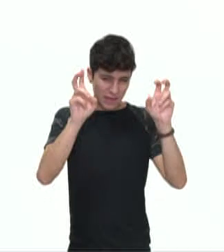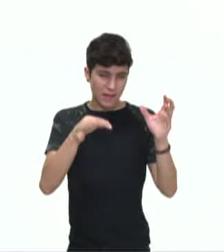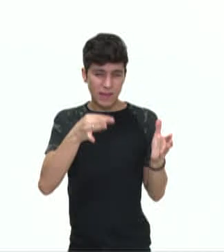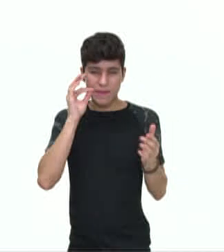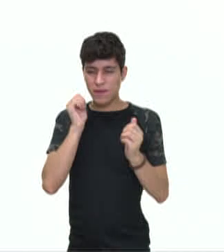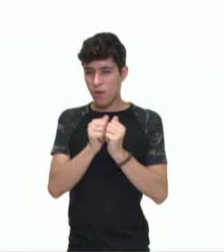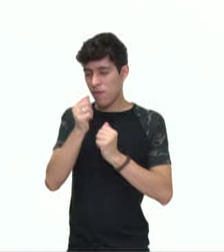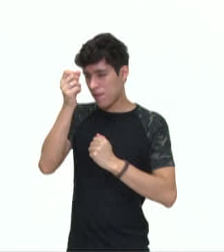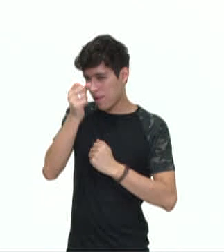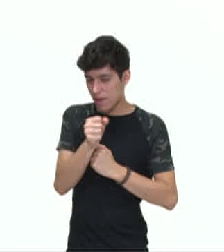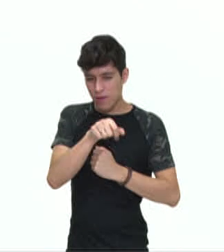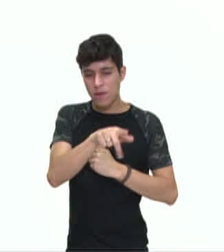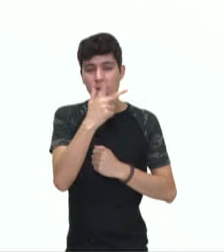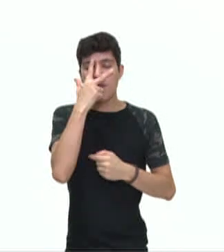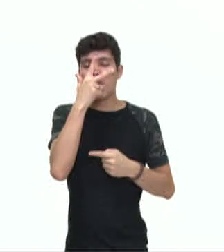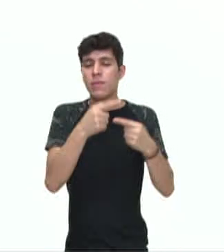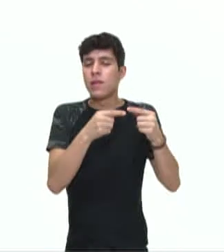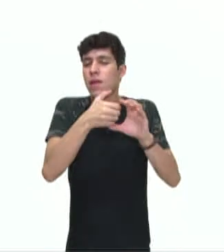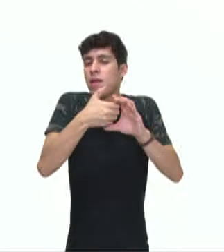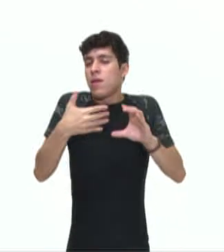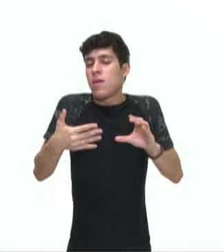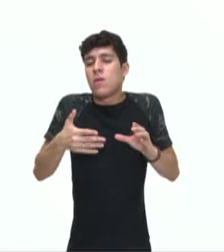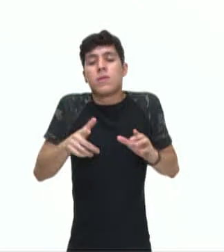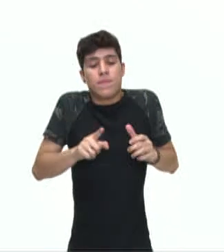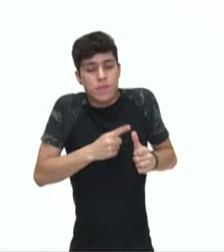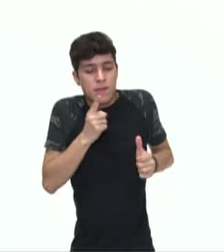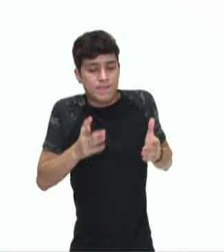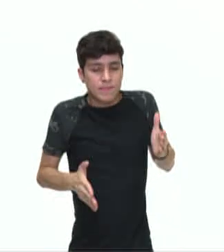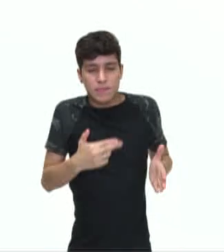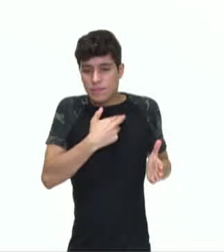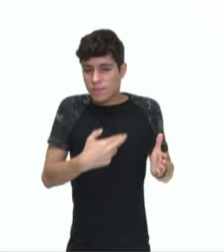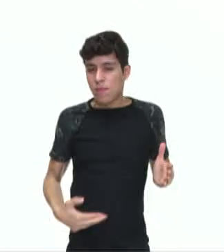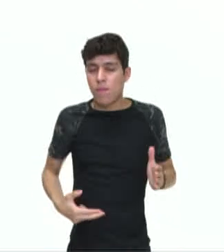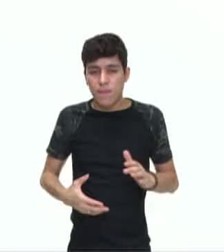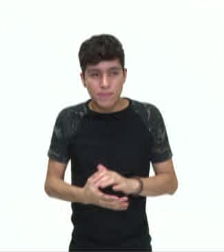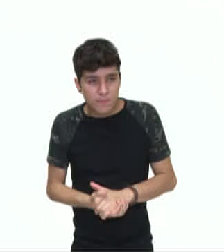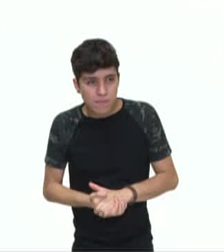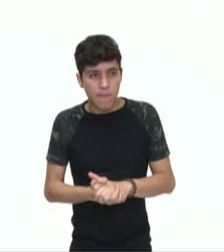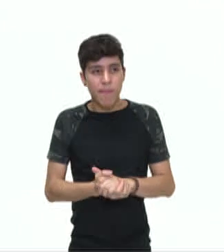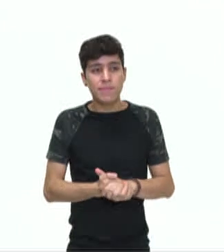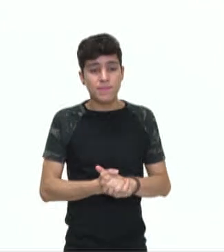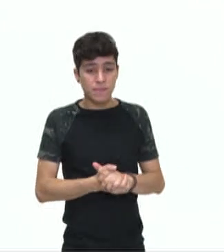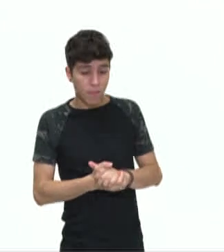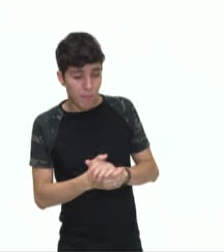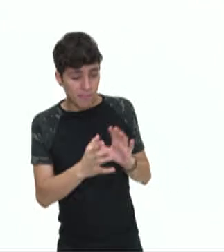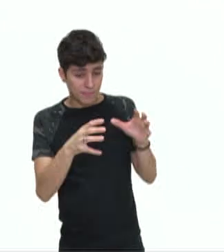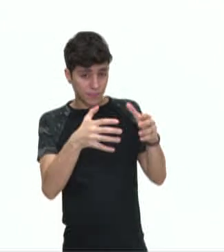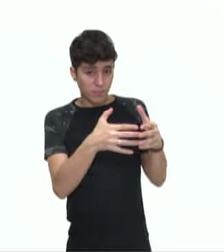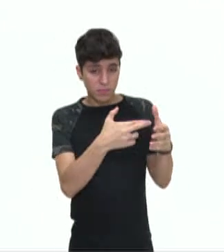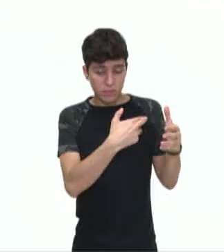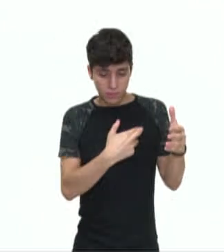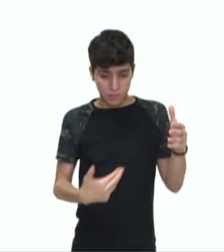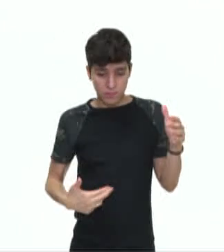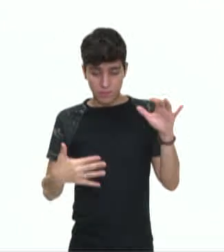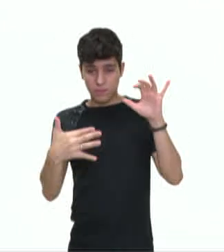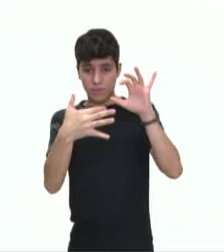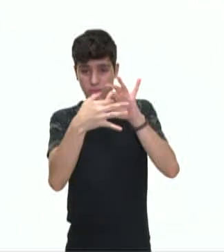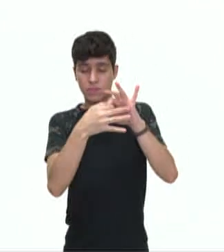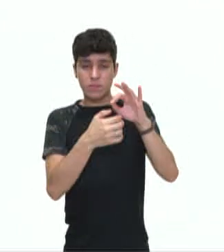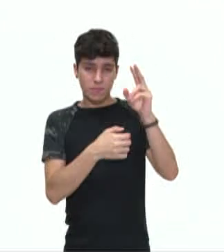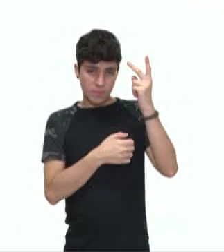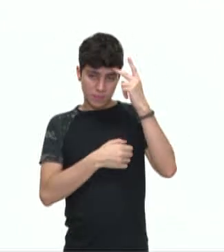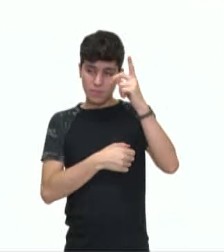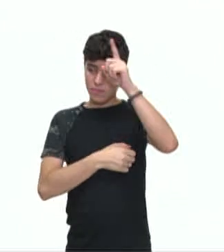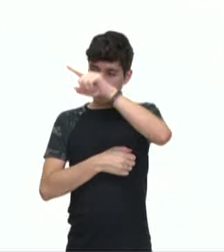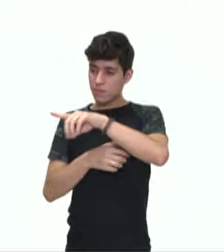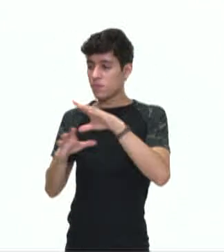grandes características políticas da Primeira República. A aliança entre o Partido Republicano Paulista e